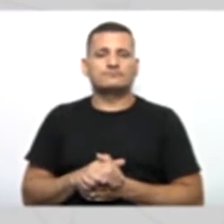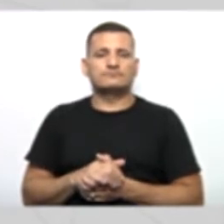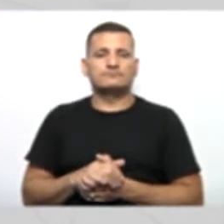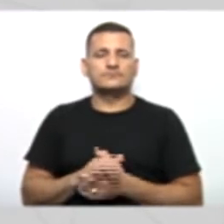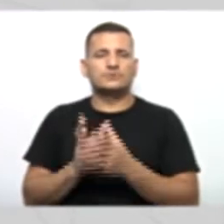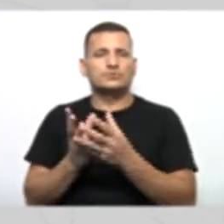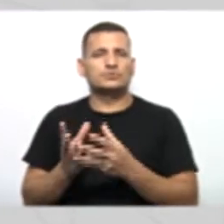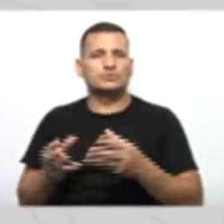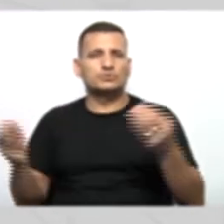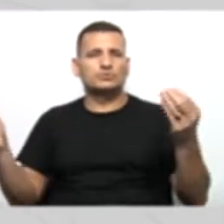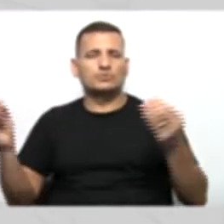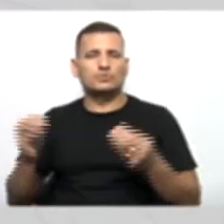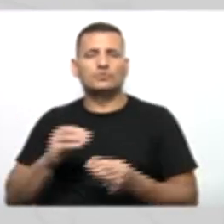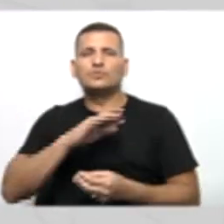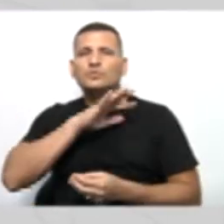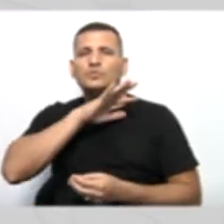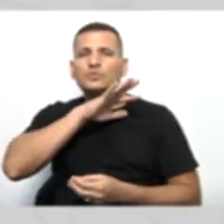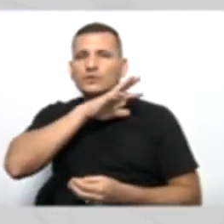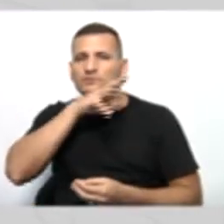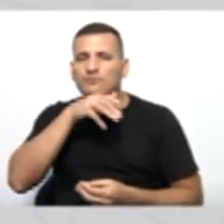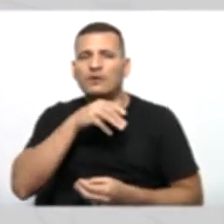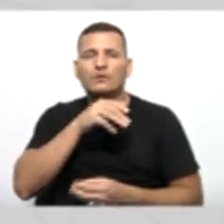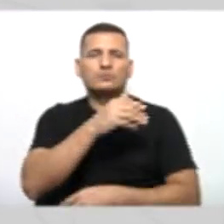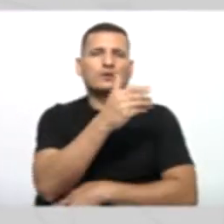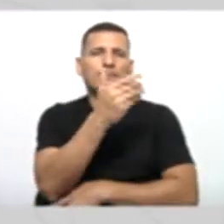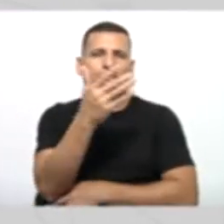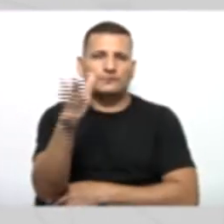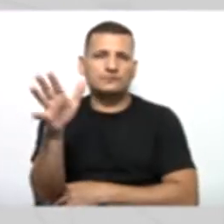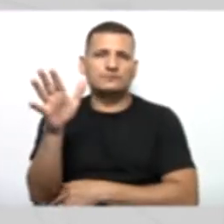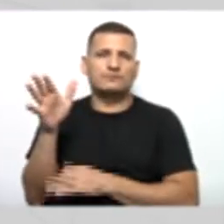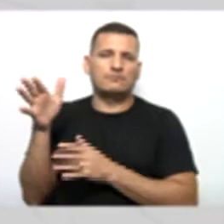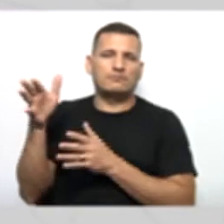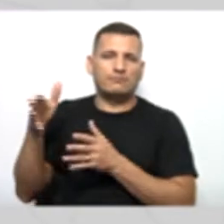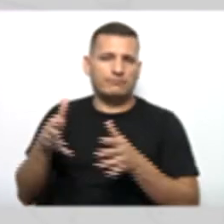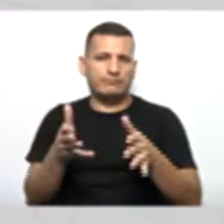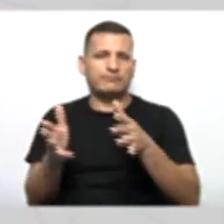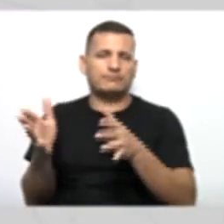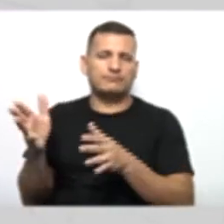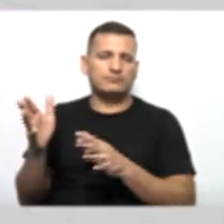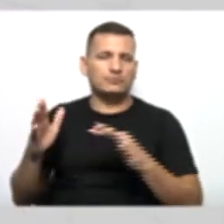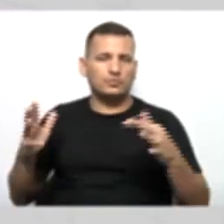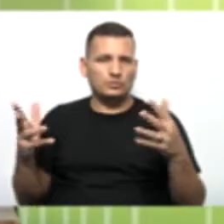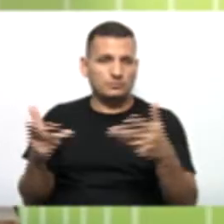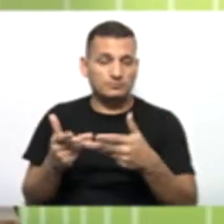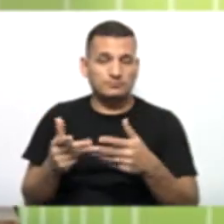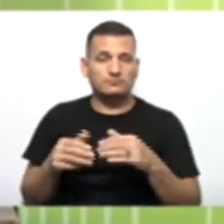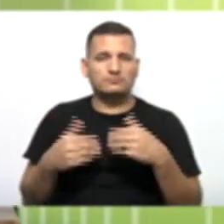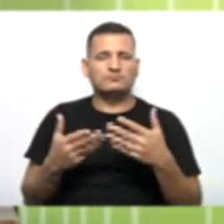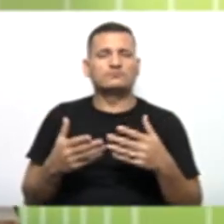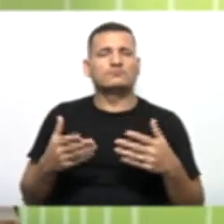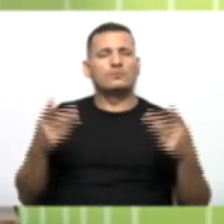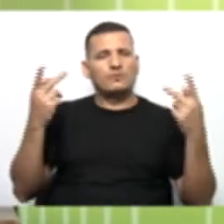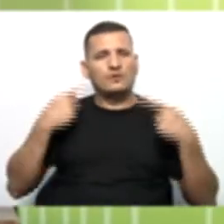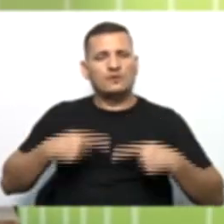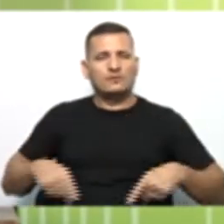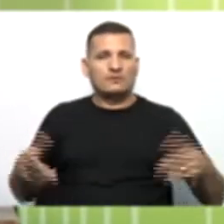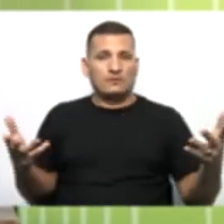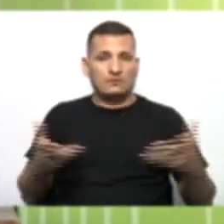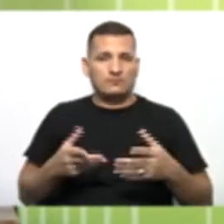Bom, hoje o homem conseguiu, através da tecnologia, adquirir um potencial de modificação